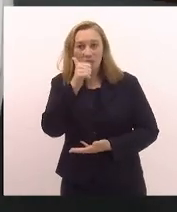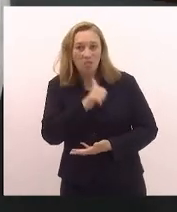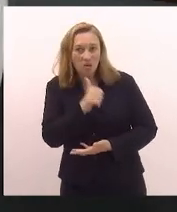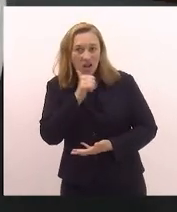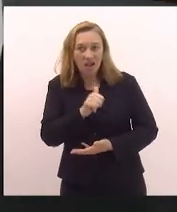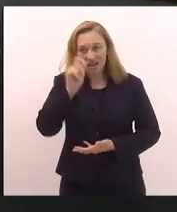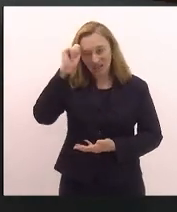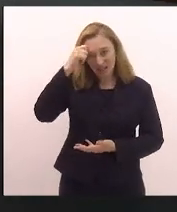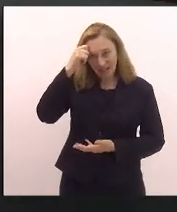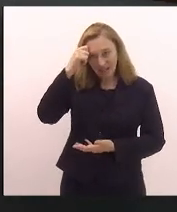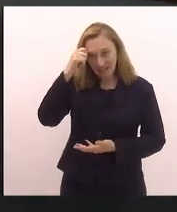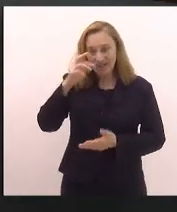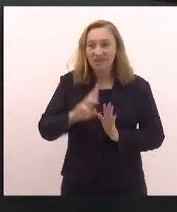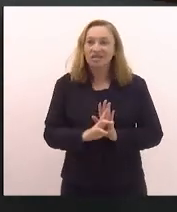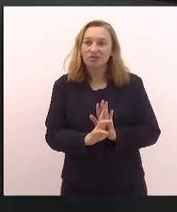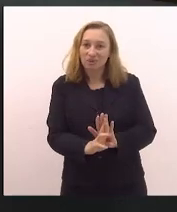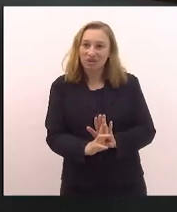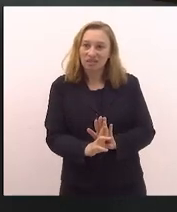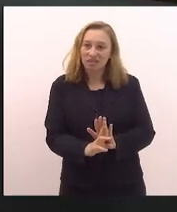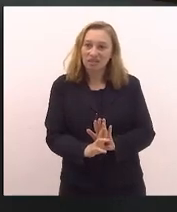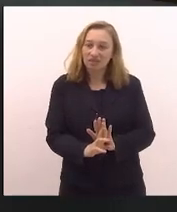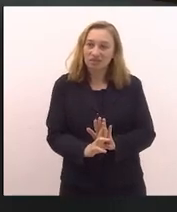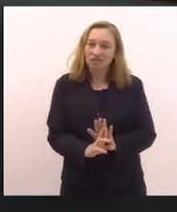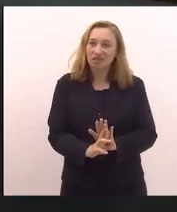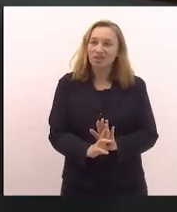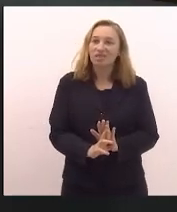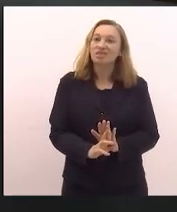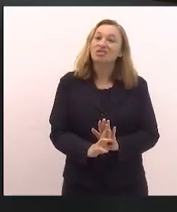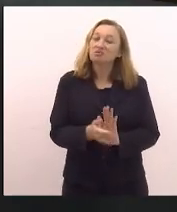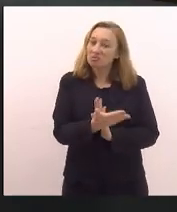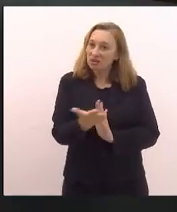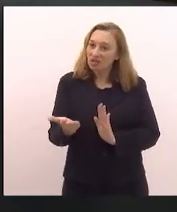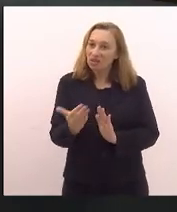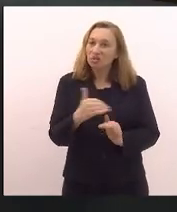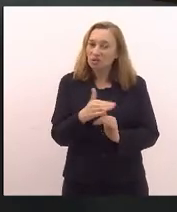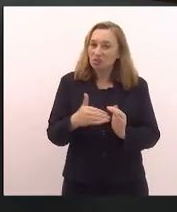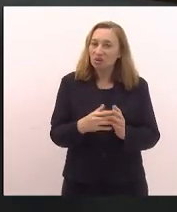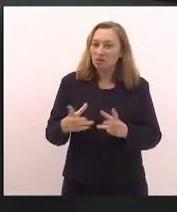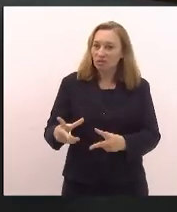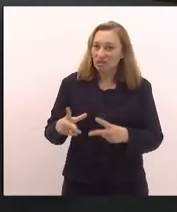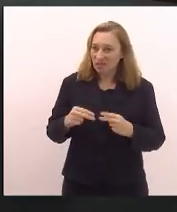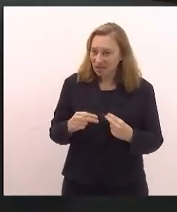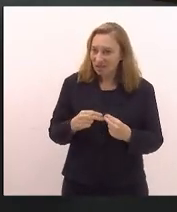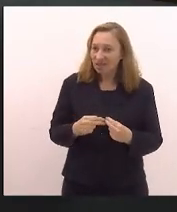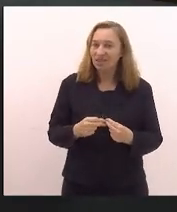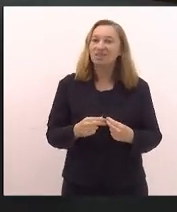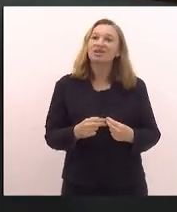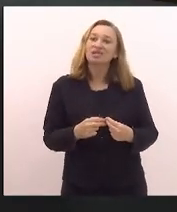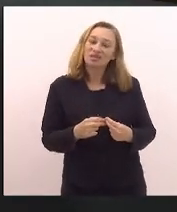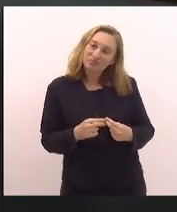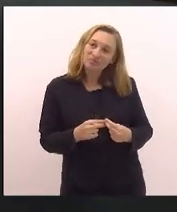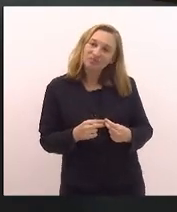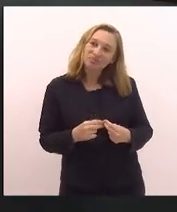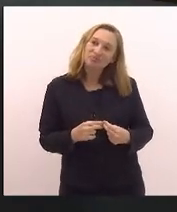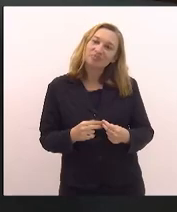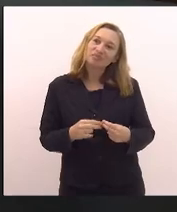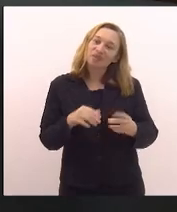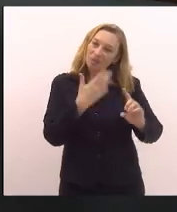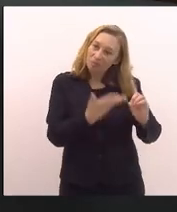se destacar enquanto tal. Vocês todas são merecedoras dessa homenagem, merecedoras da minha